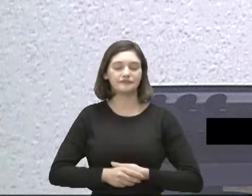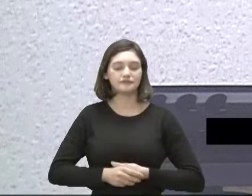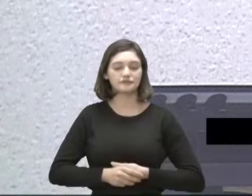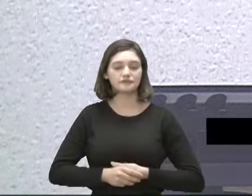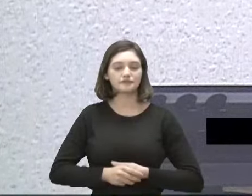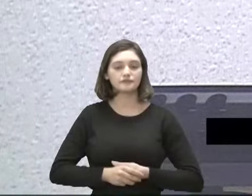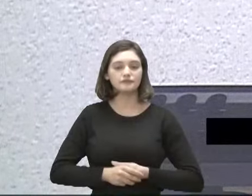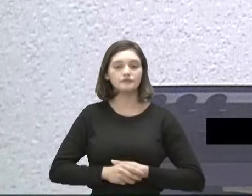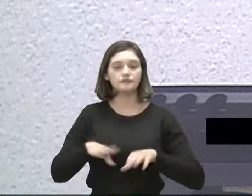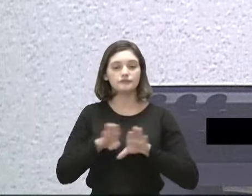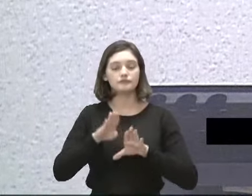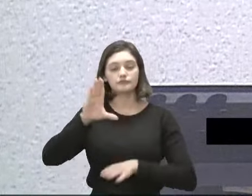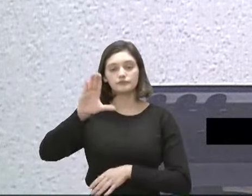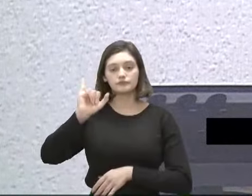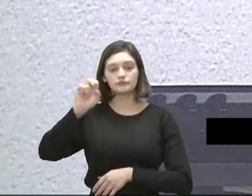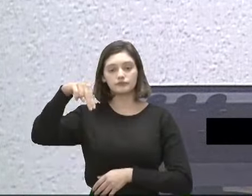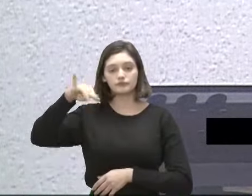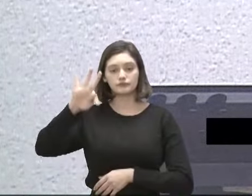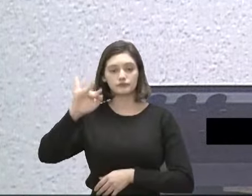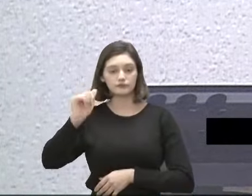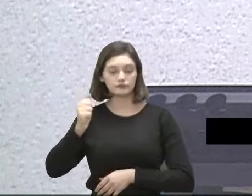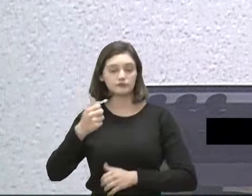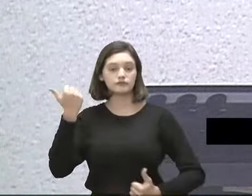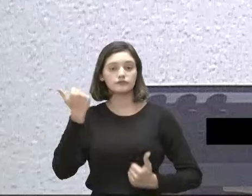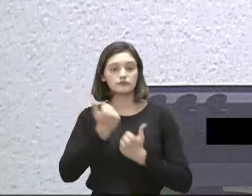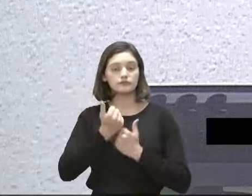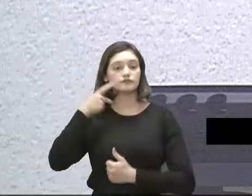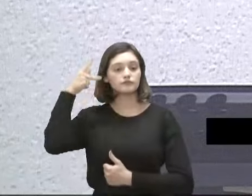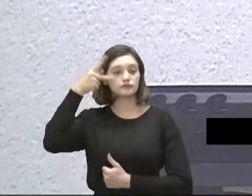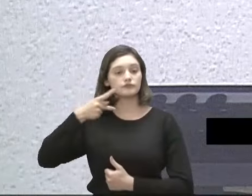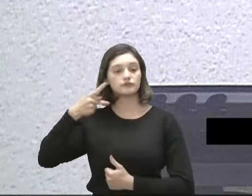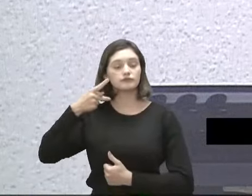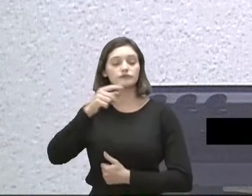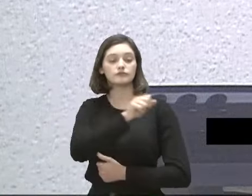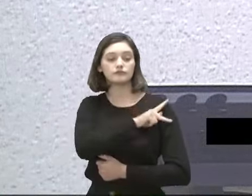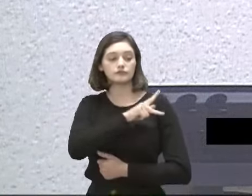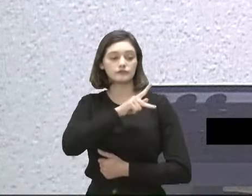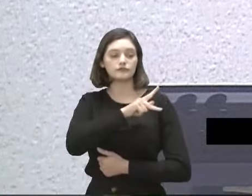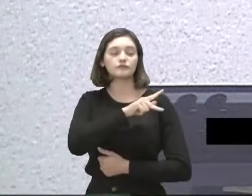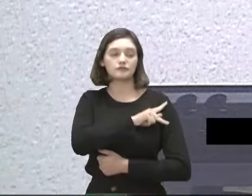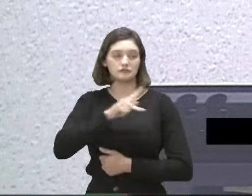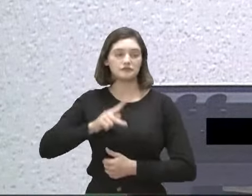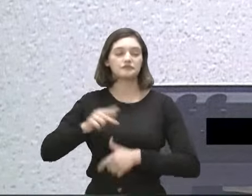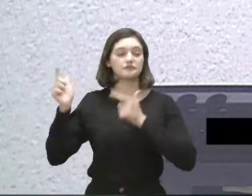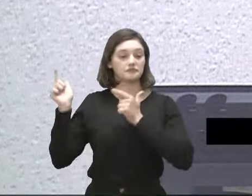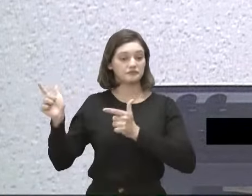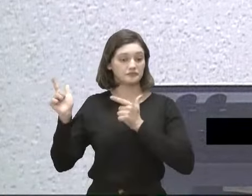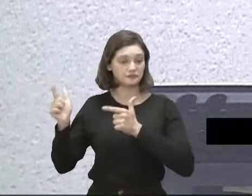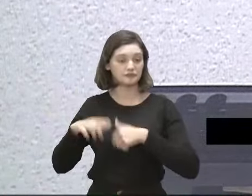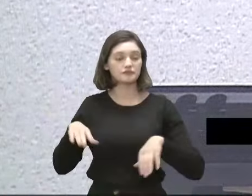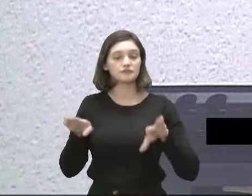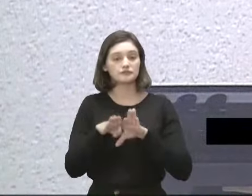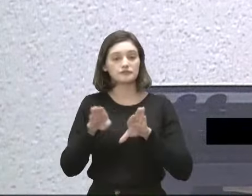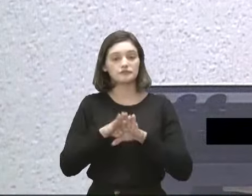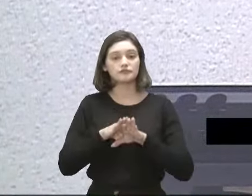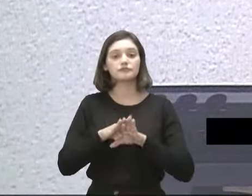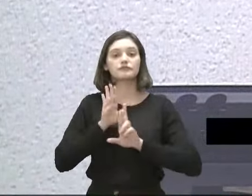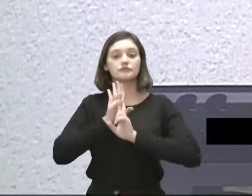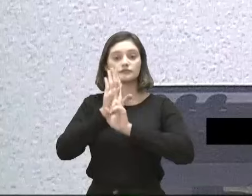da senhora Cíntia Antunes, assessora parlamentar do vereador Alberto Barreto, e também representando a professora